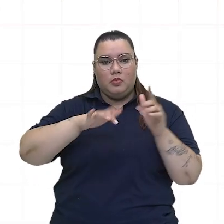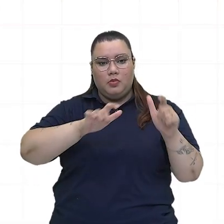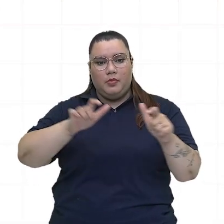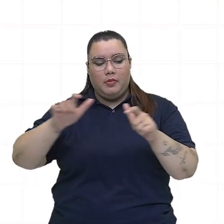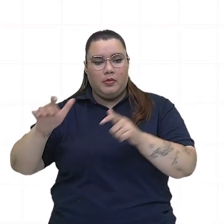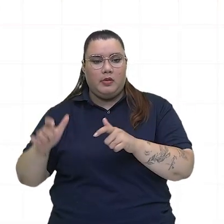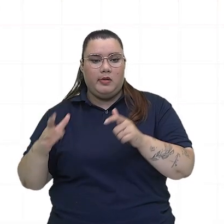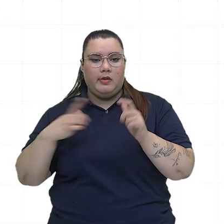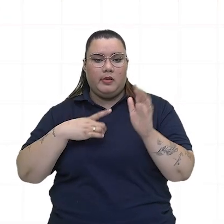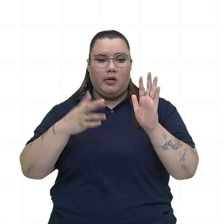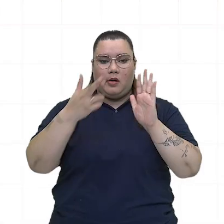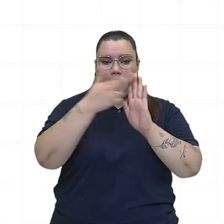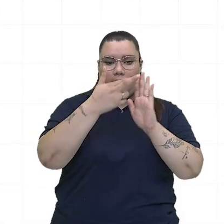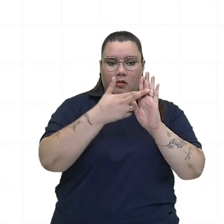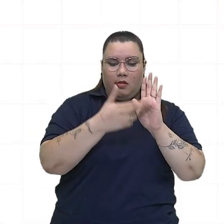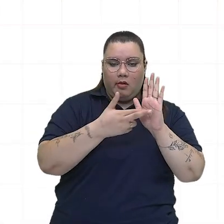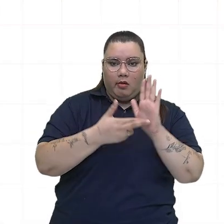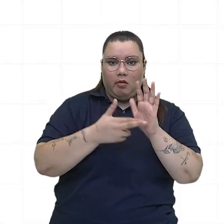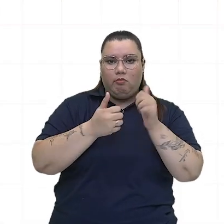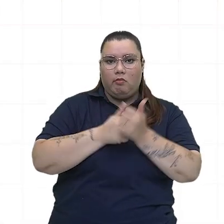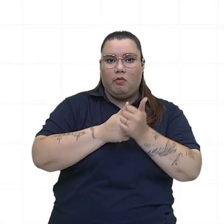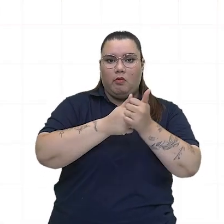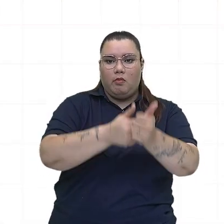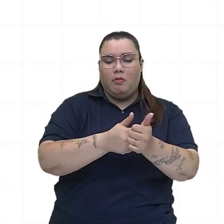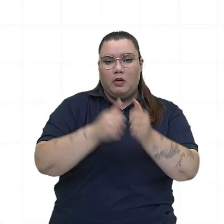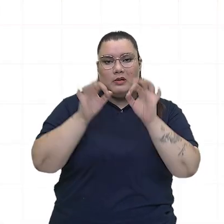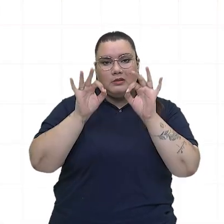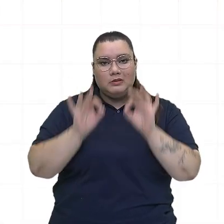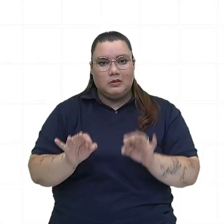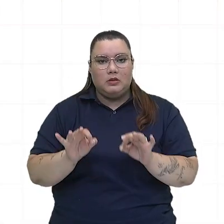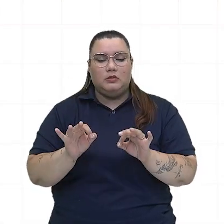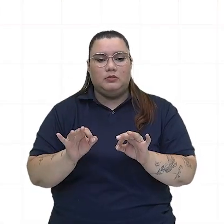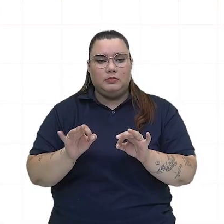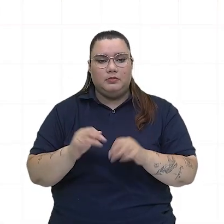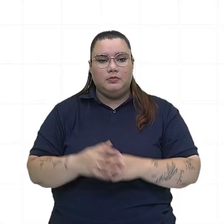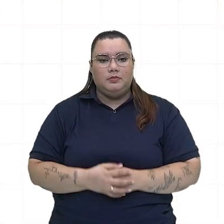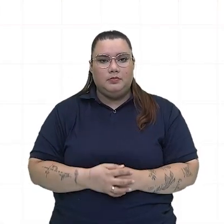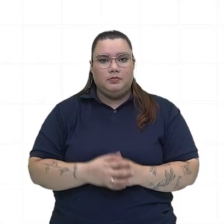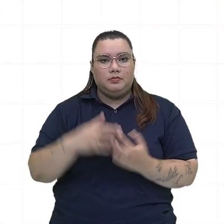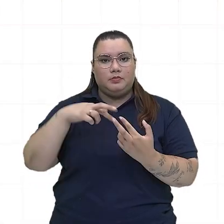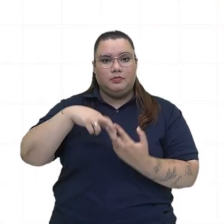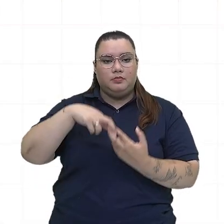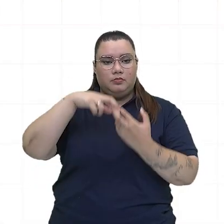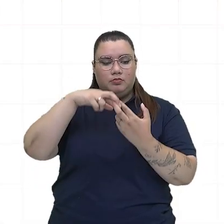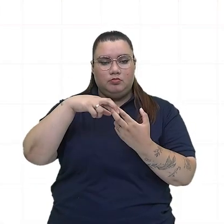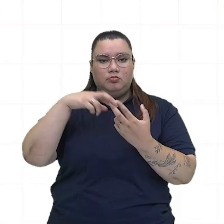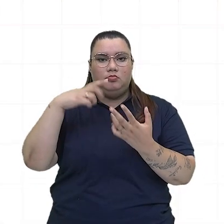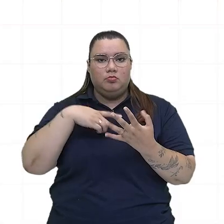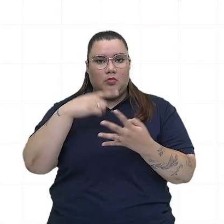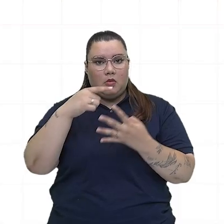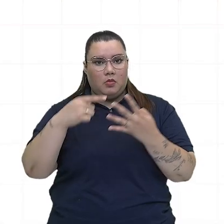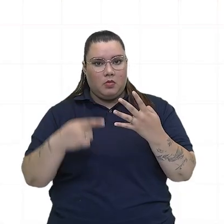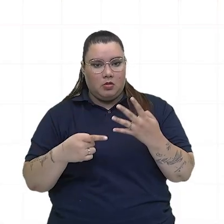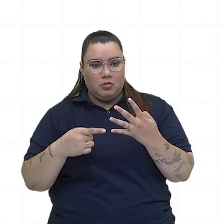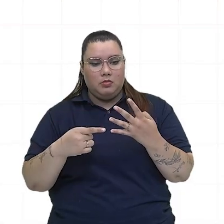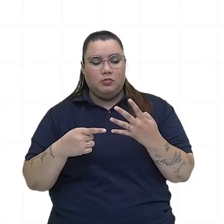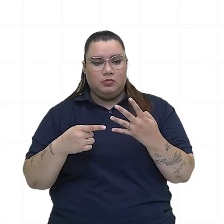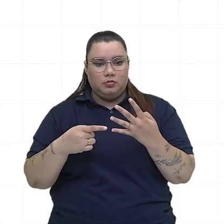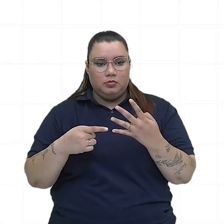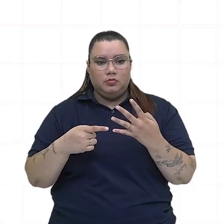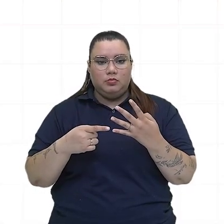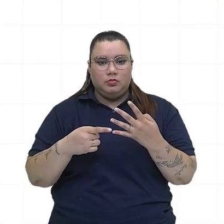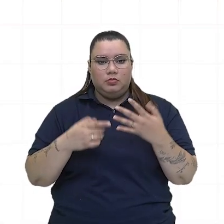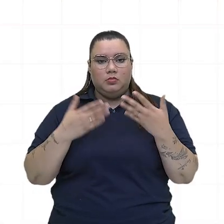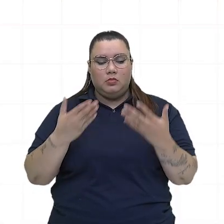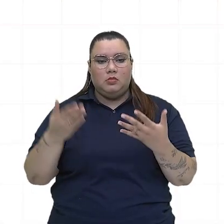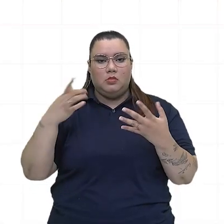estabelecimento, né, que cumprir simultaneamente os seguintes critérios. Então, ali, o empreendimento familiar, ele